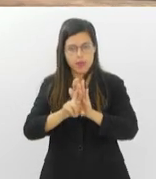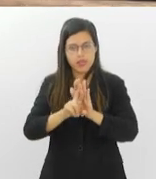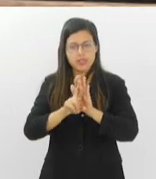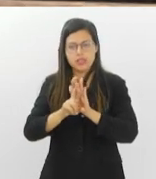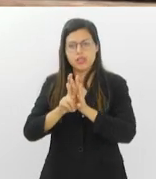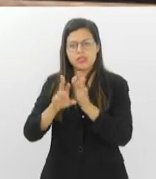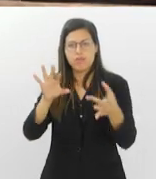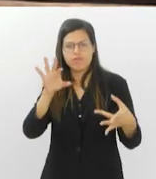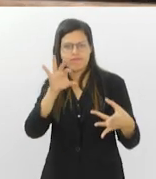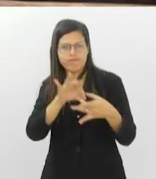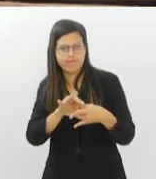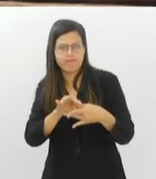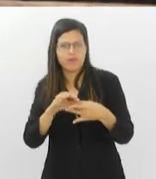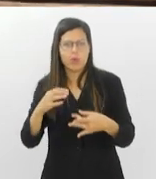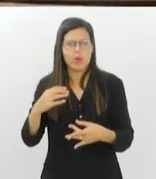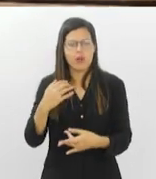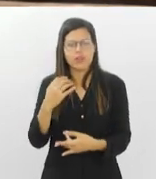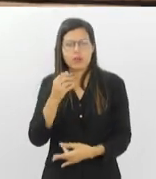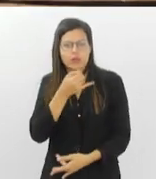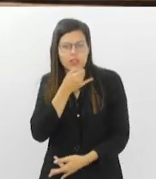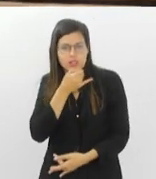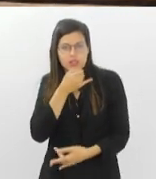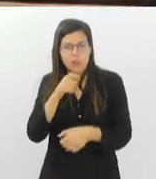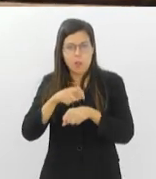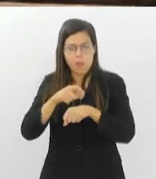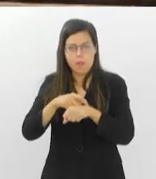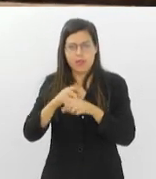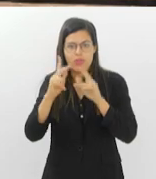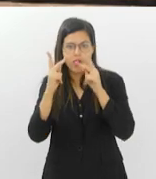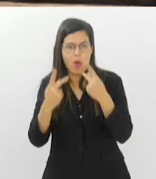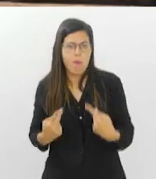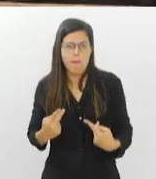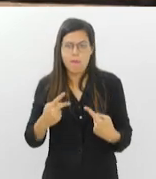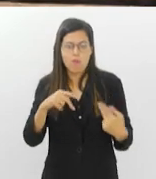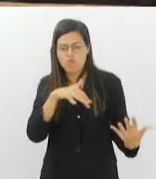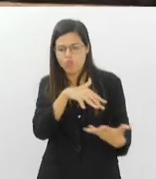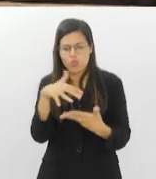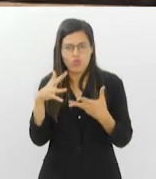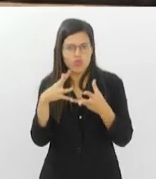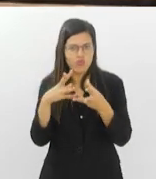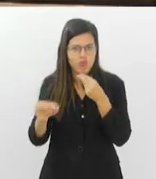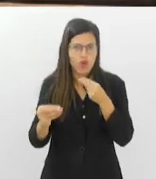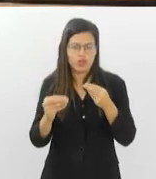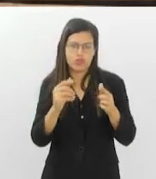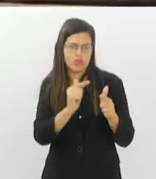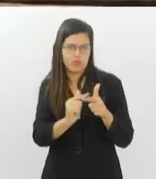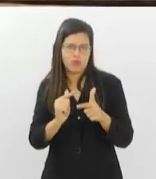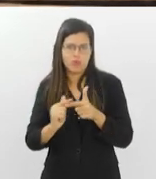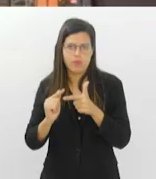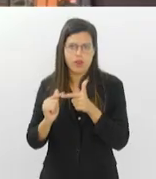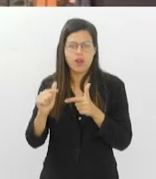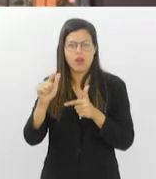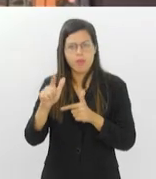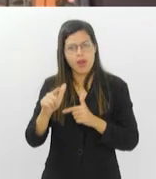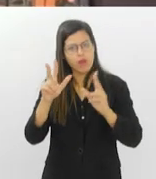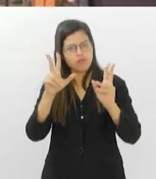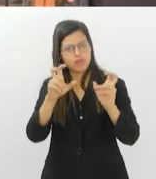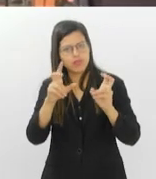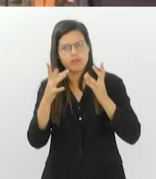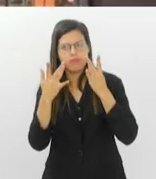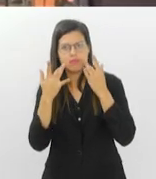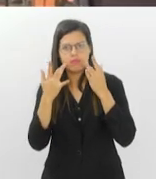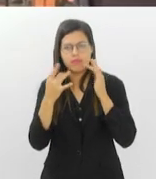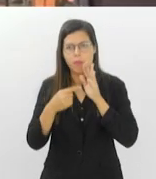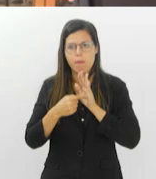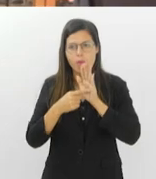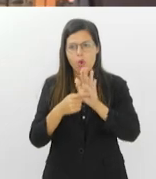conectar com as angústias em um momento em que a humanidade foge de lidar com os verdadeiros problemas é o enredo deste espetáculo, que mostra os